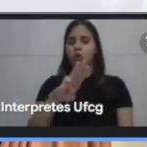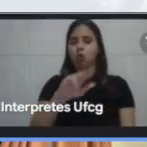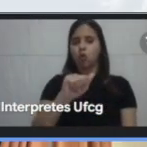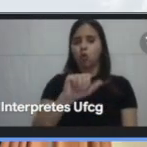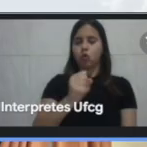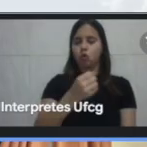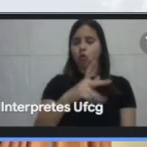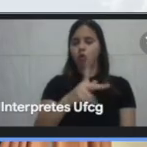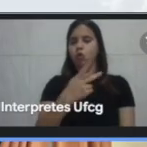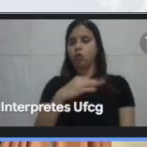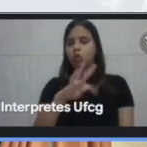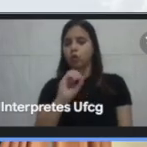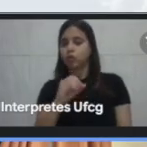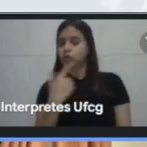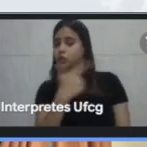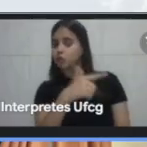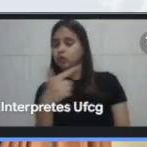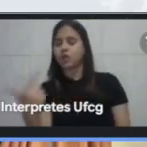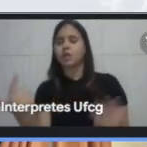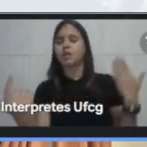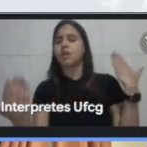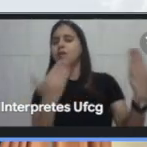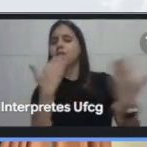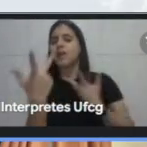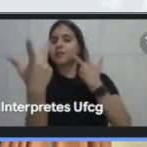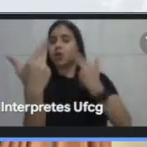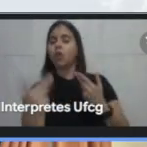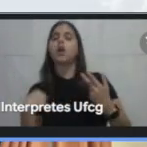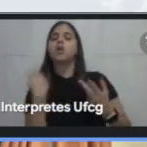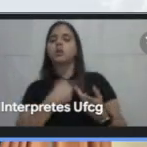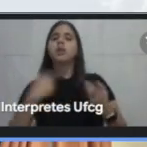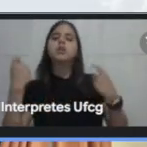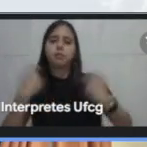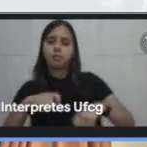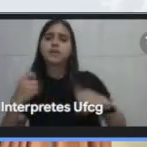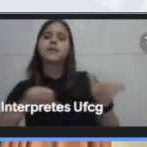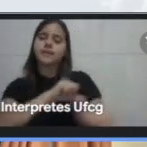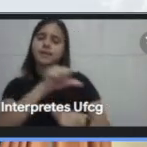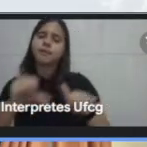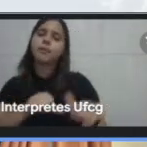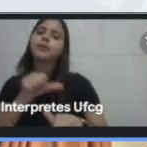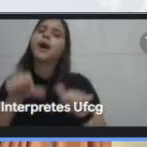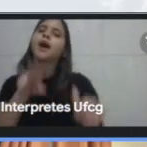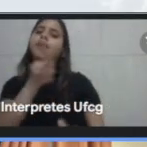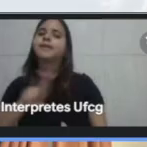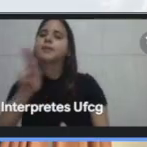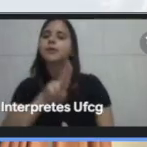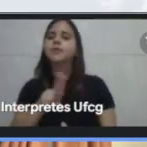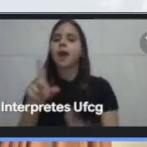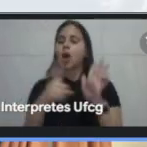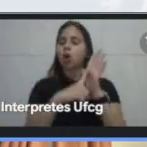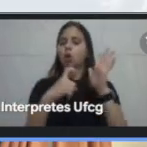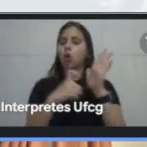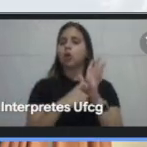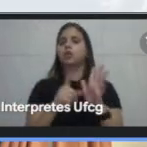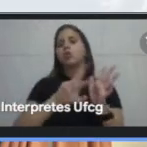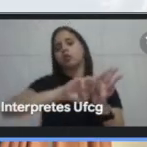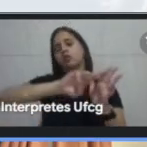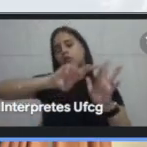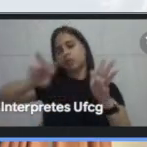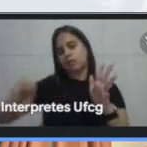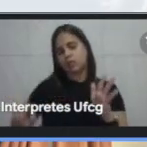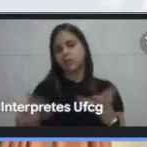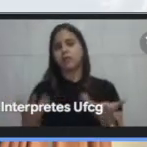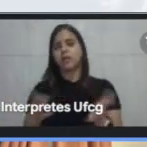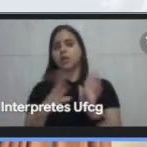observados para passos iguais, a gente precisa fazer essa modificação. e acaba que outros modelos se